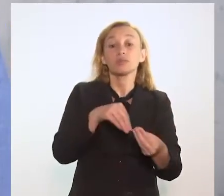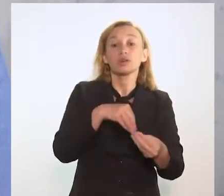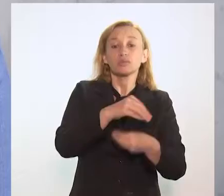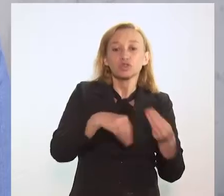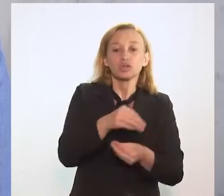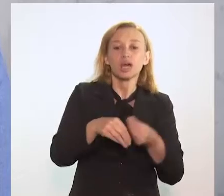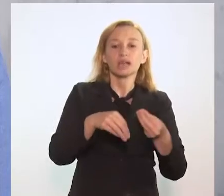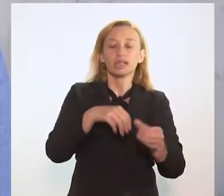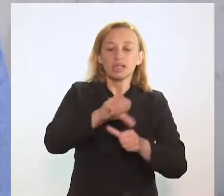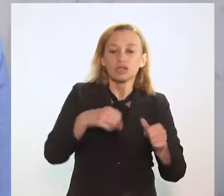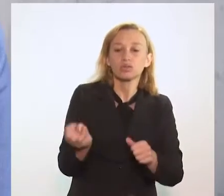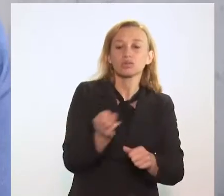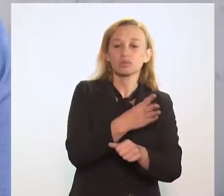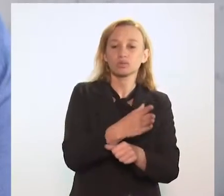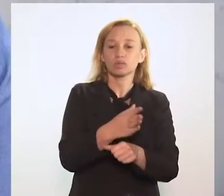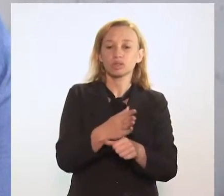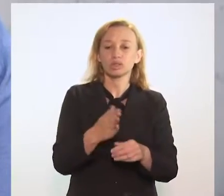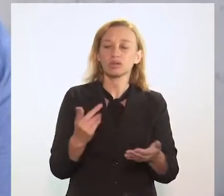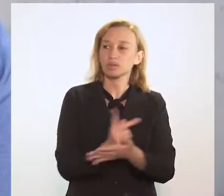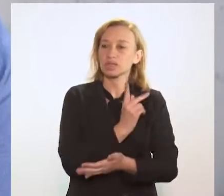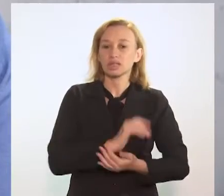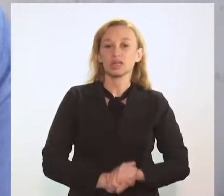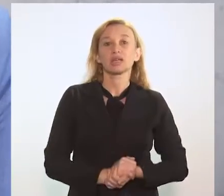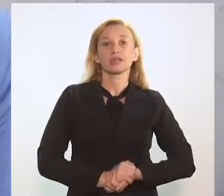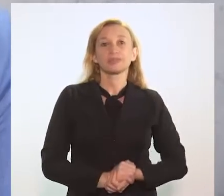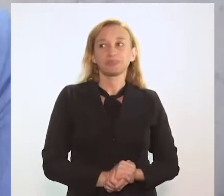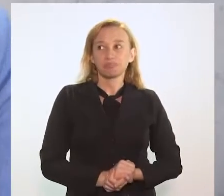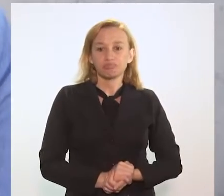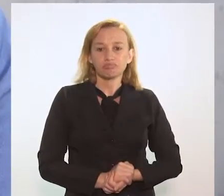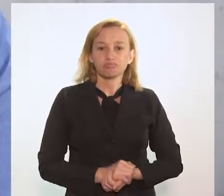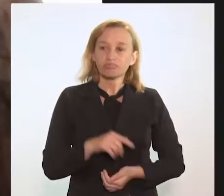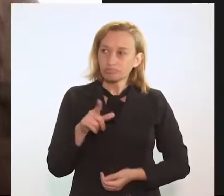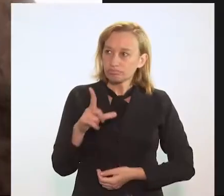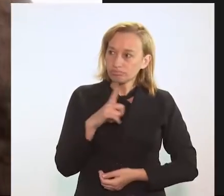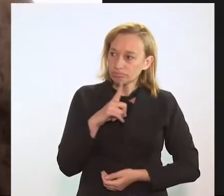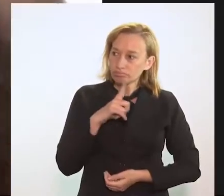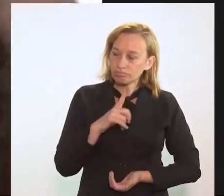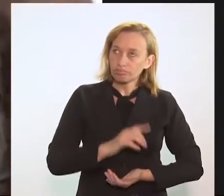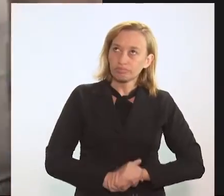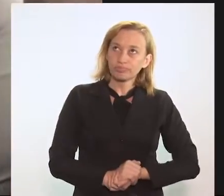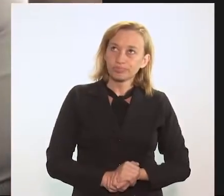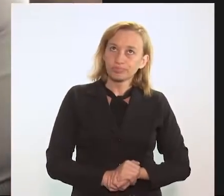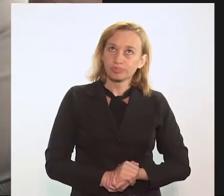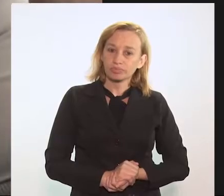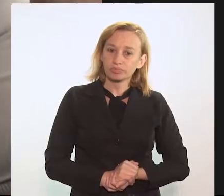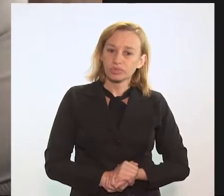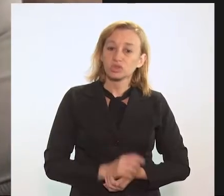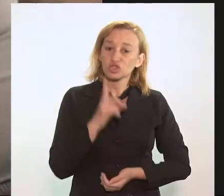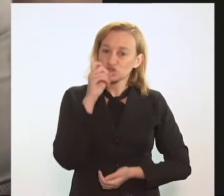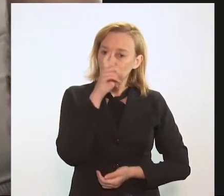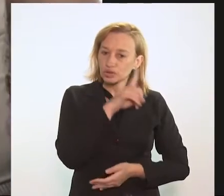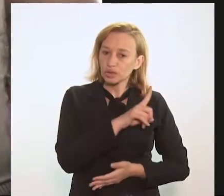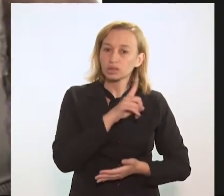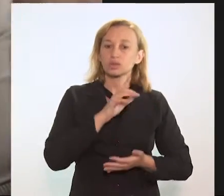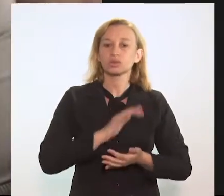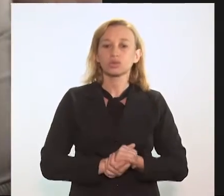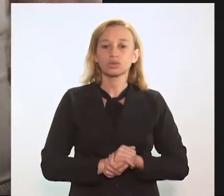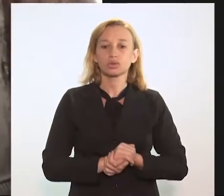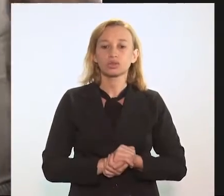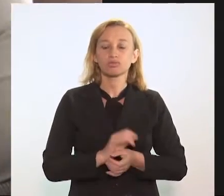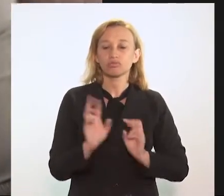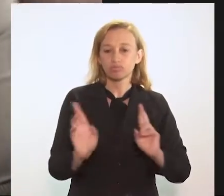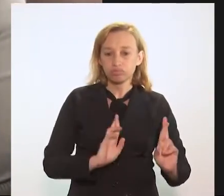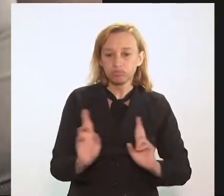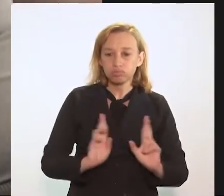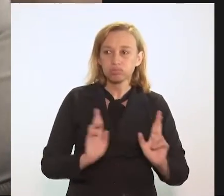buscavam também envolvê-los nessa mudança que estava acontecendo? É, por parte do... você tem ainda uma dificuldade,